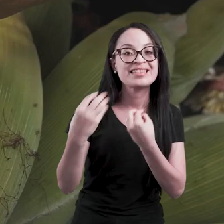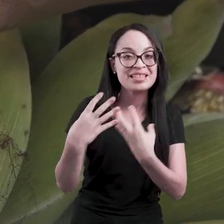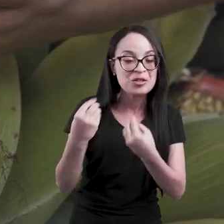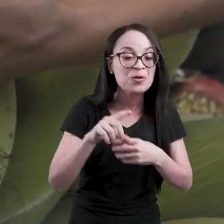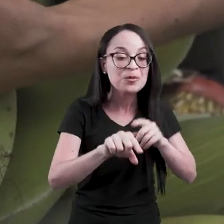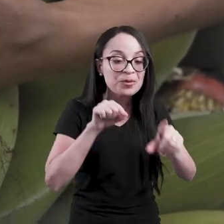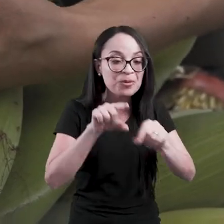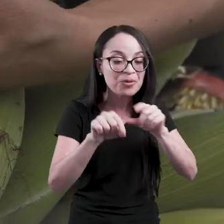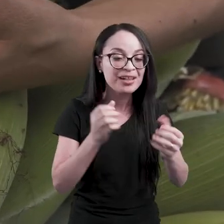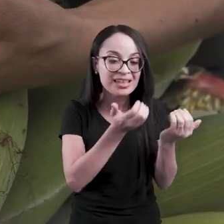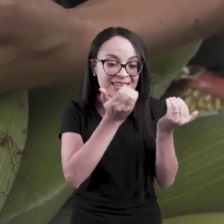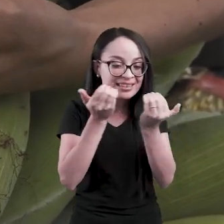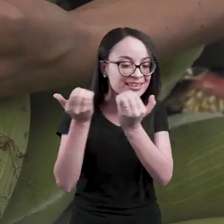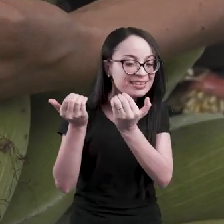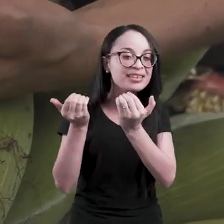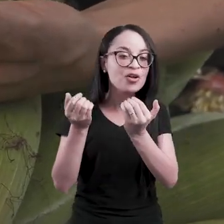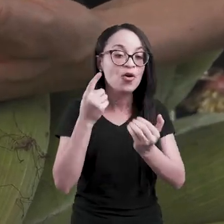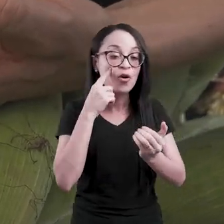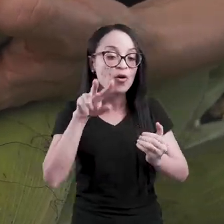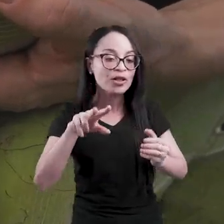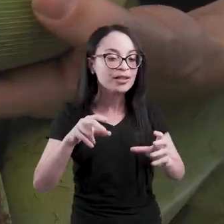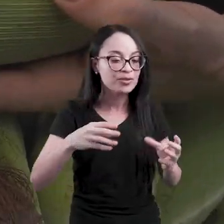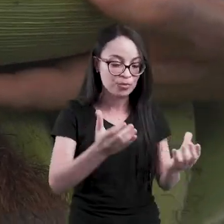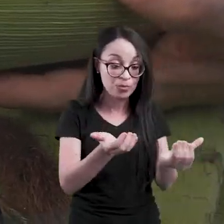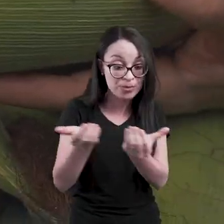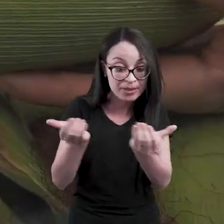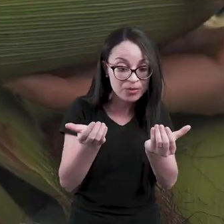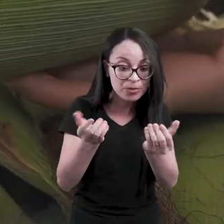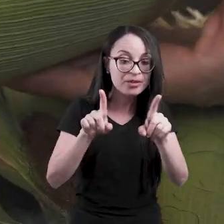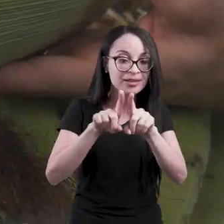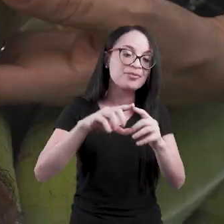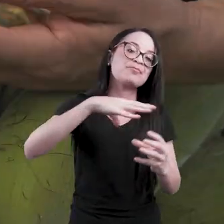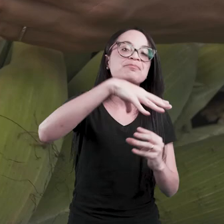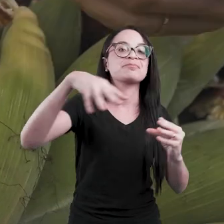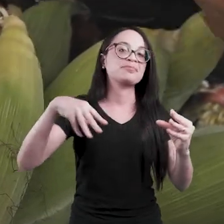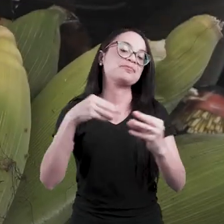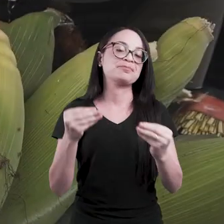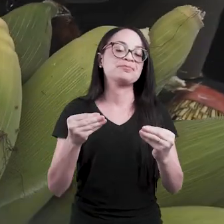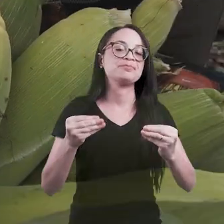a escolher o milho, olhando a palha e o milho também.